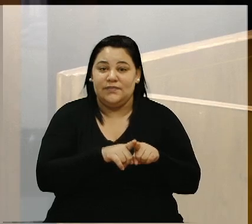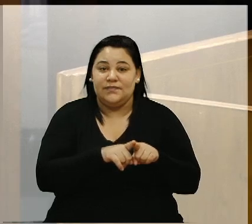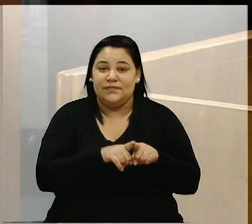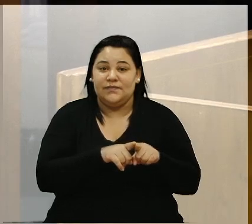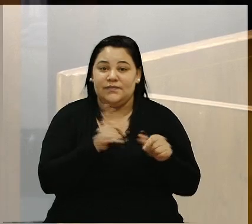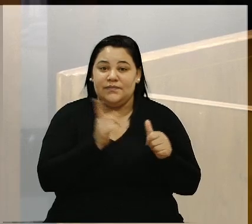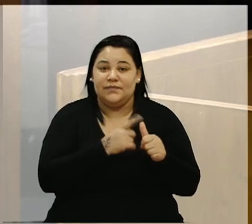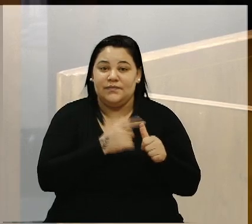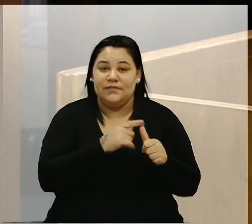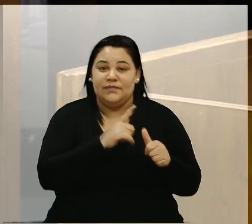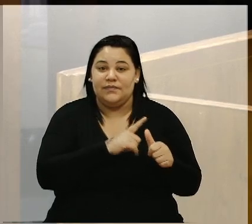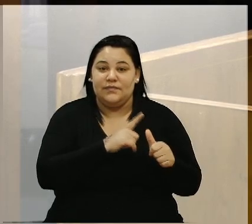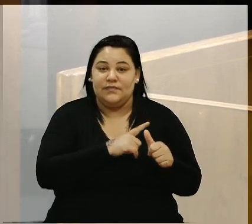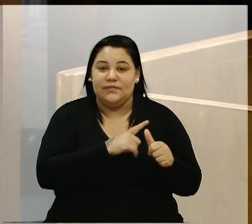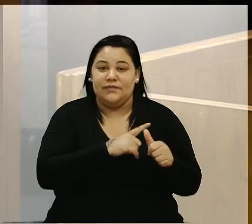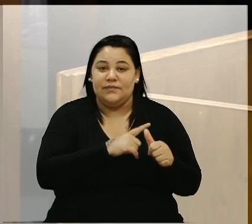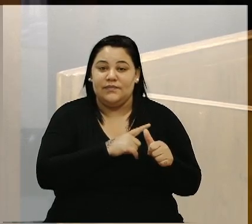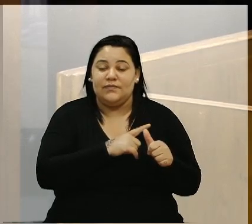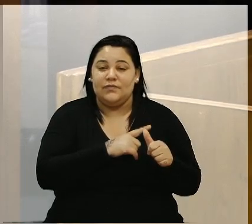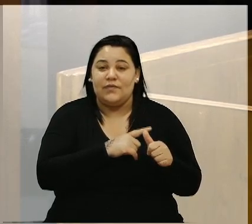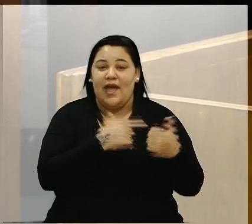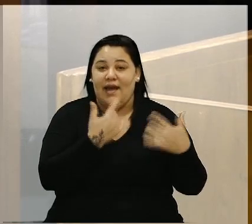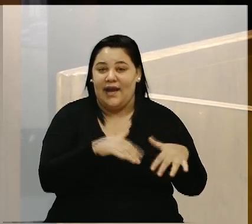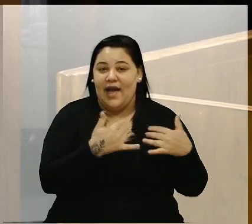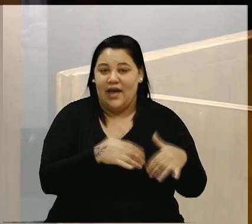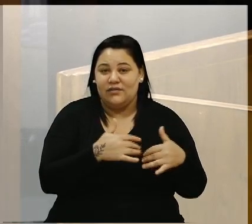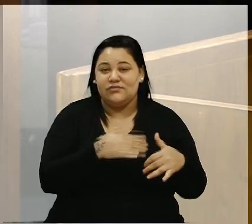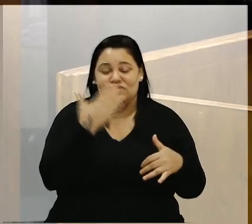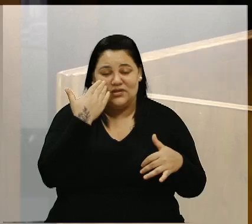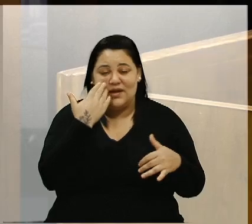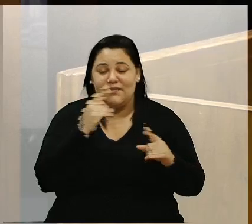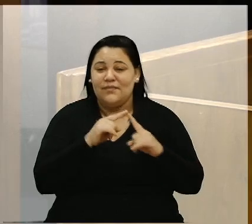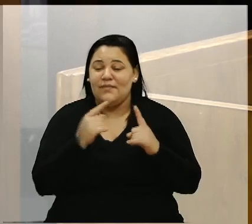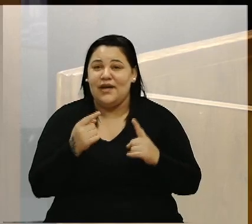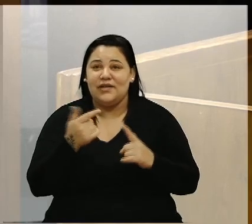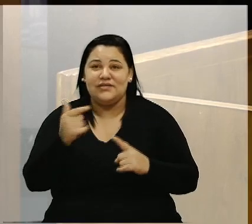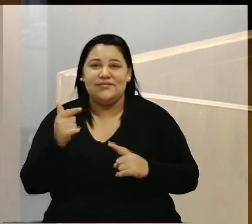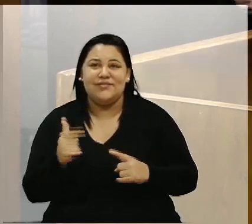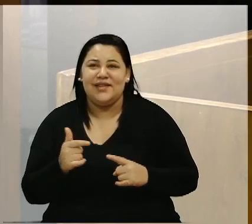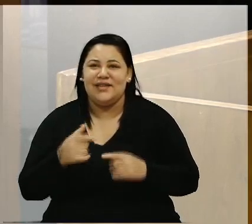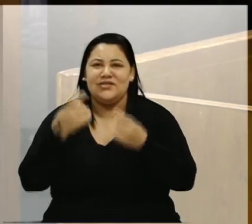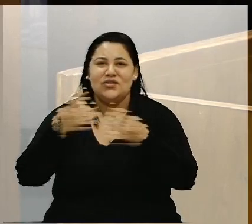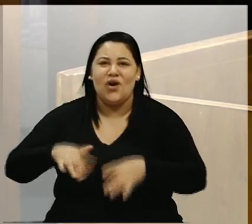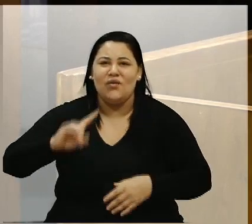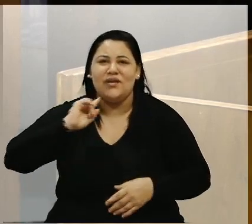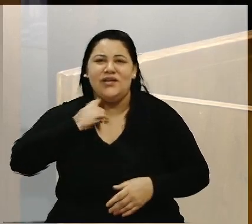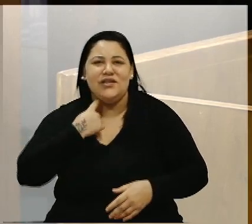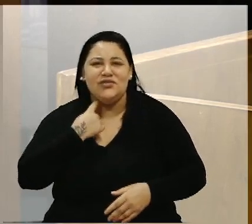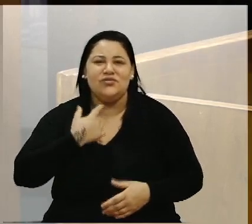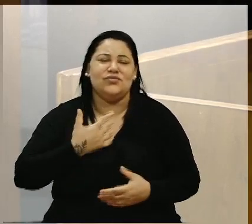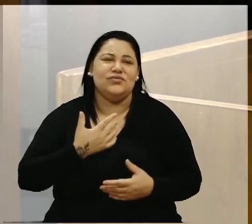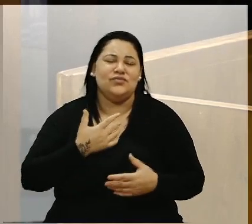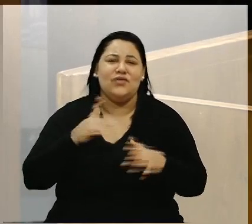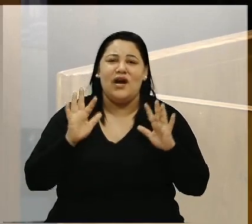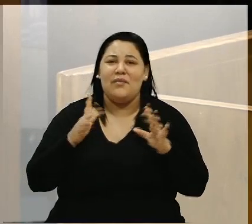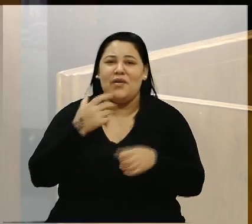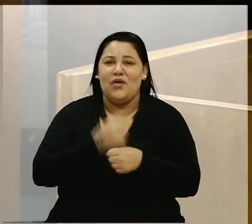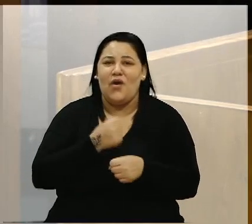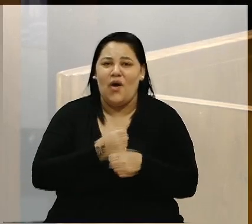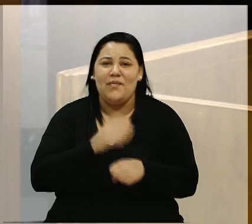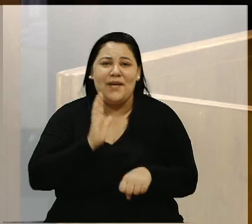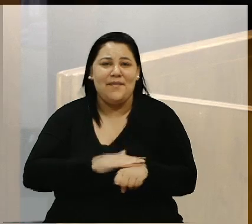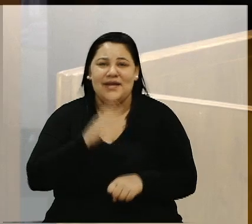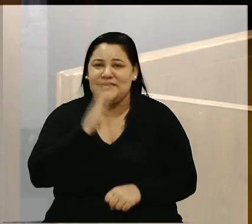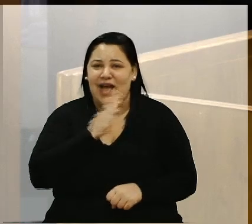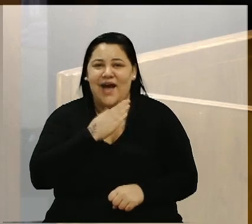um orçamento pouco maior, mas não tem resto de construção, não tem sujeira, mão de obra é muito mais rápido e